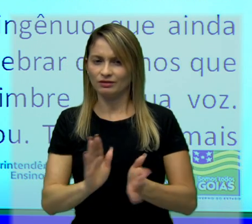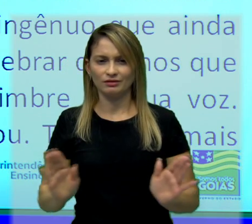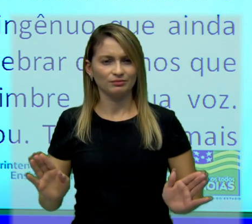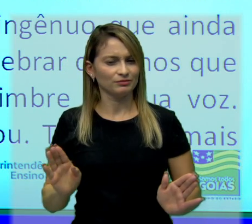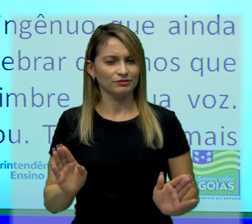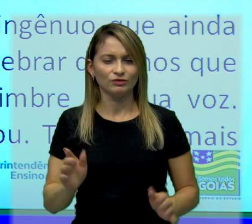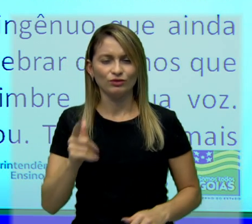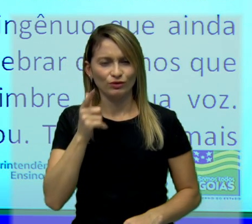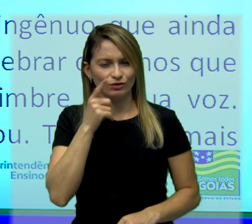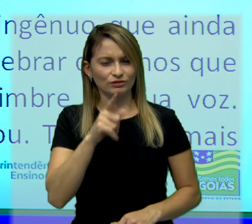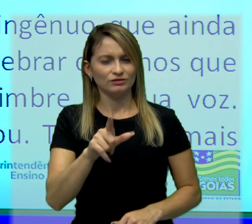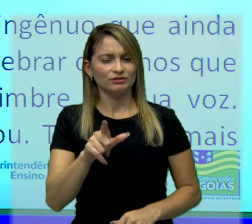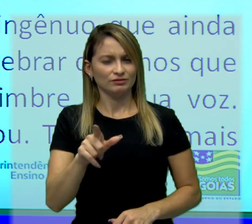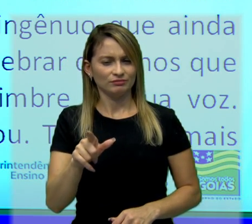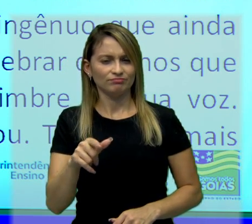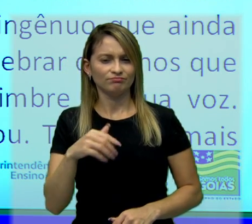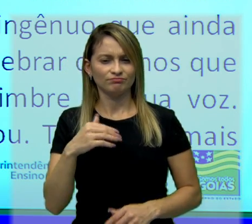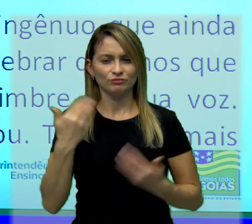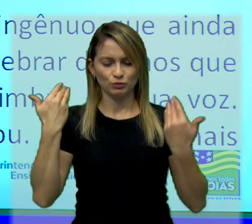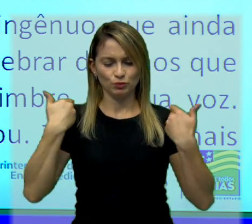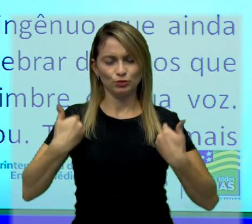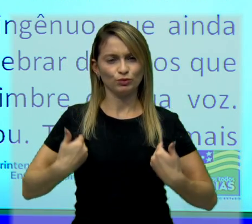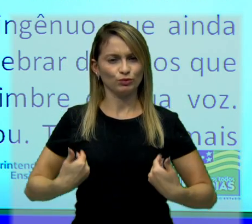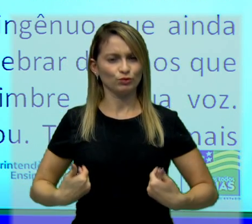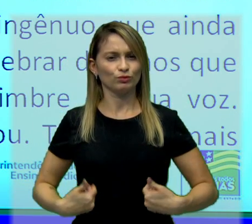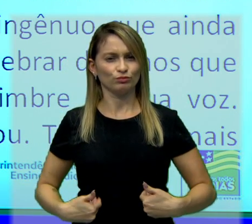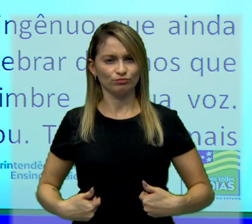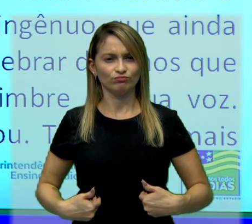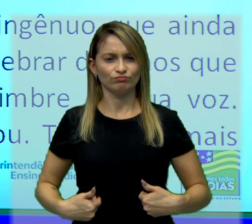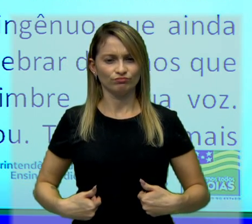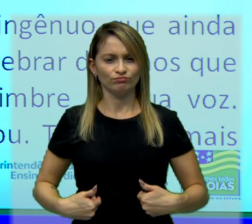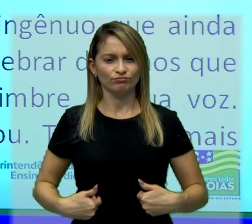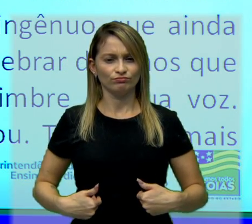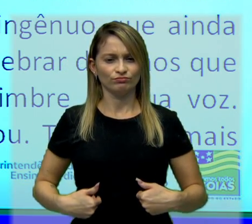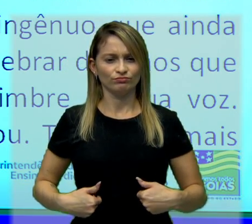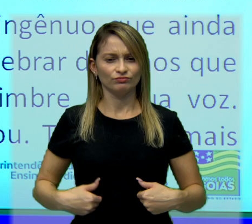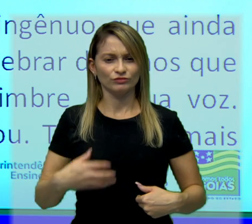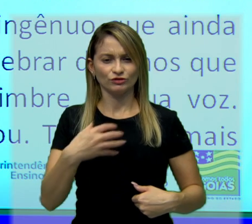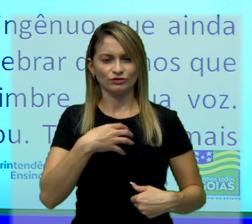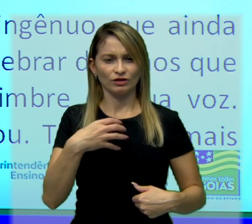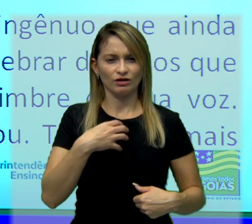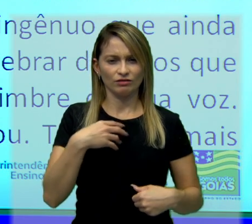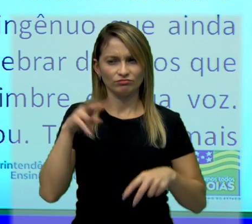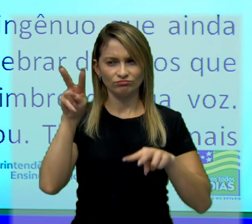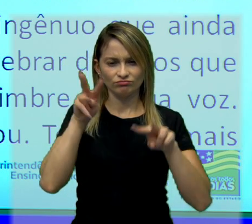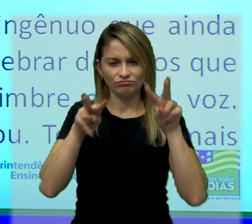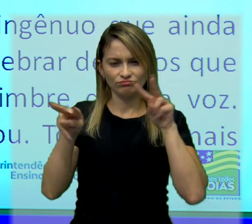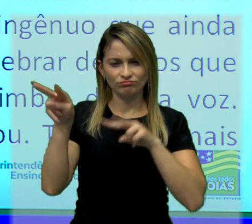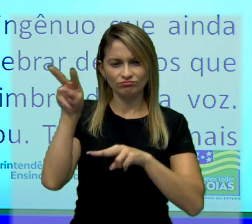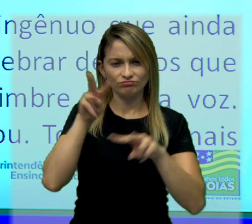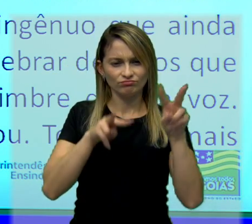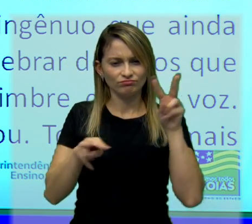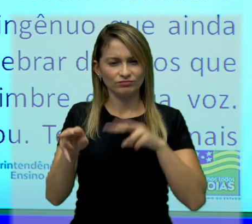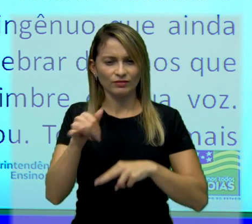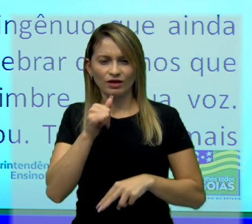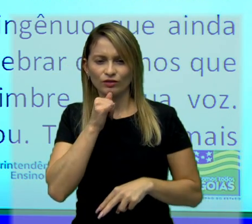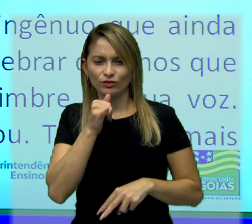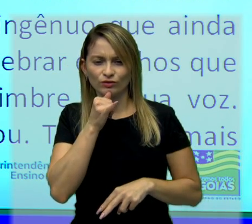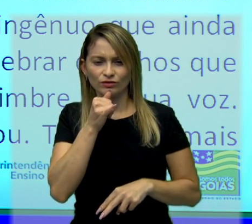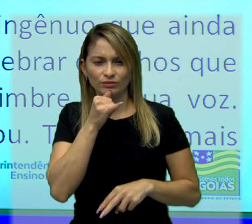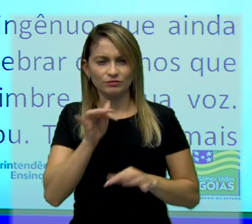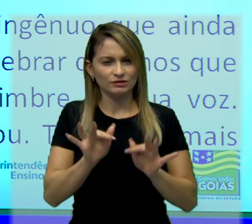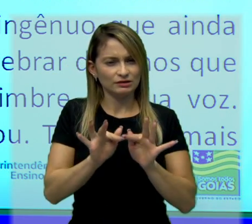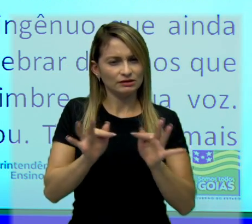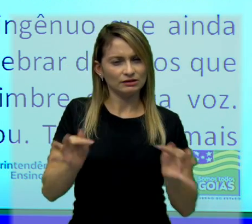ainda podia ter. Ganhou um jogar de corpo que convida, um quebrar de olhos que promete tudo, à